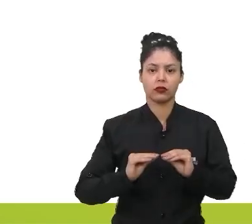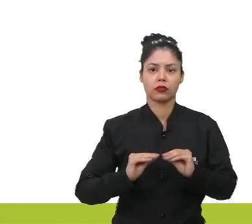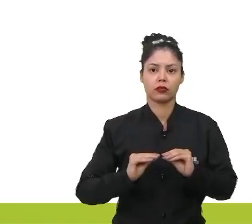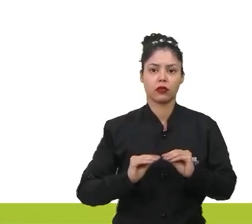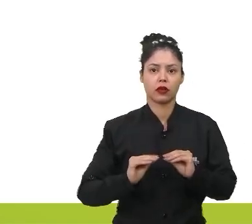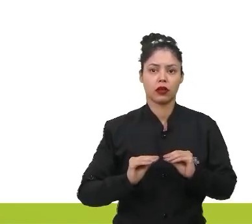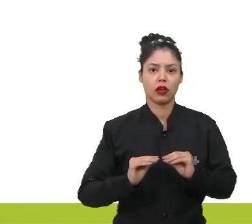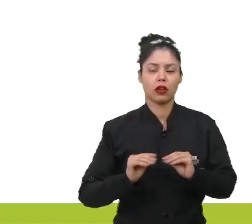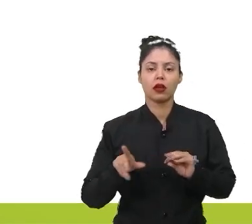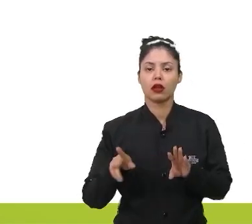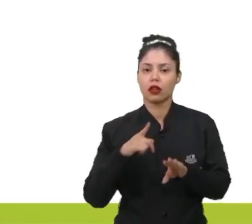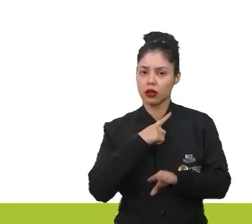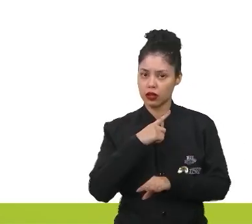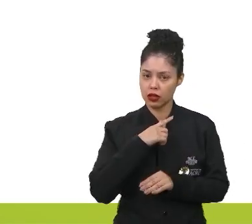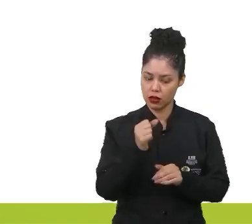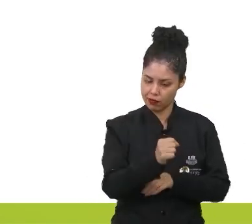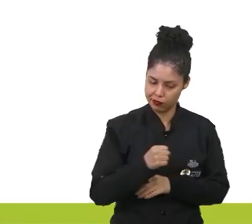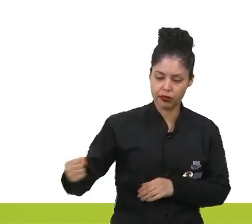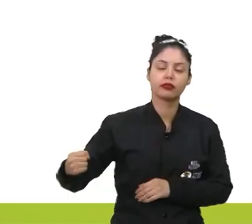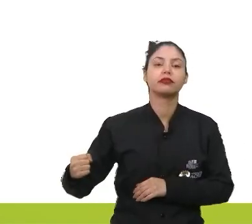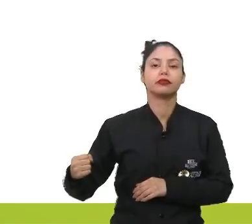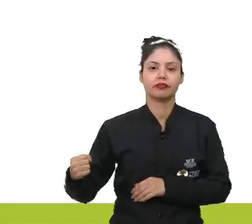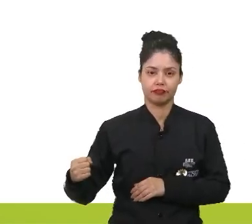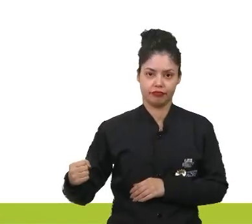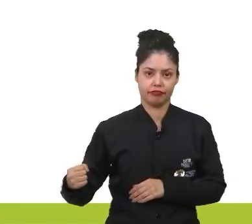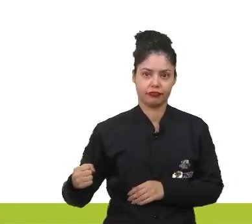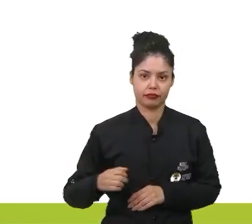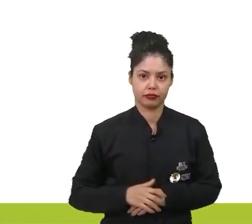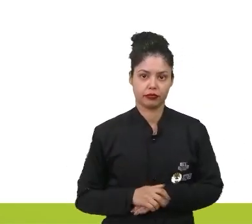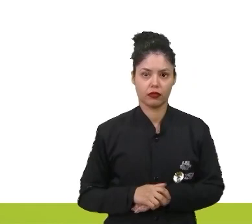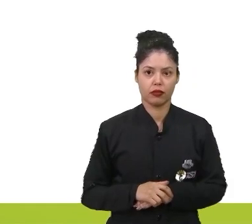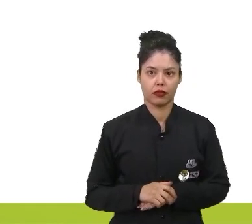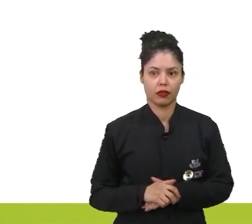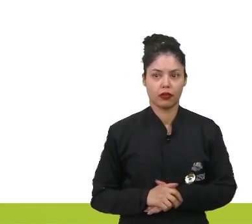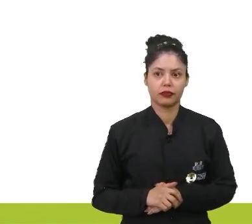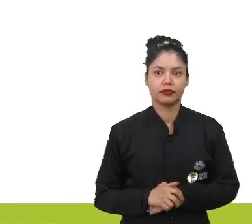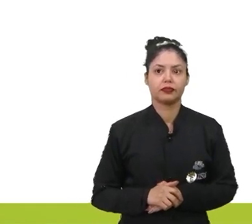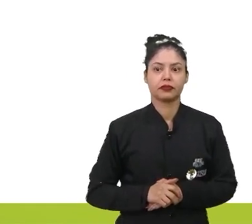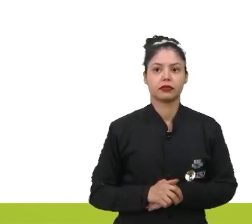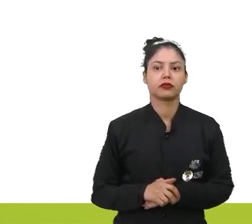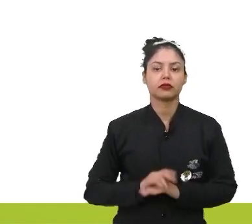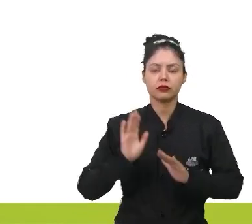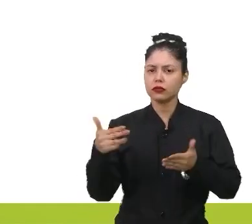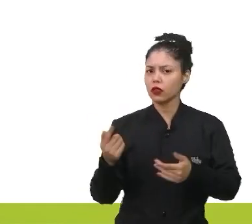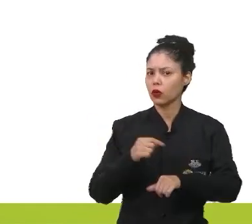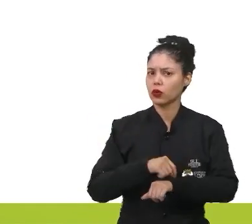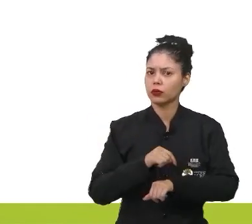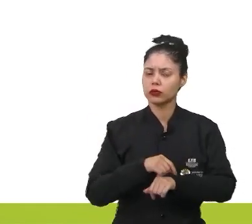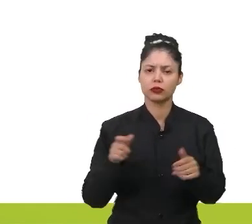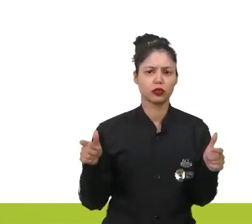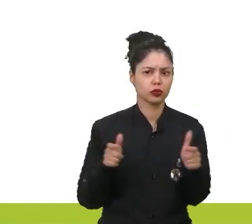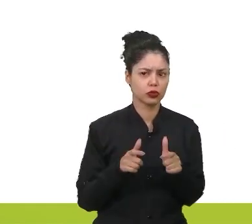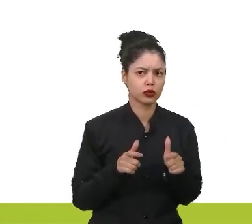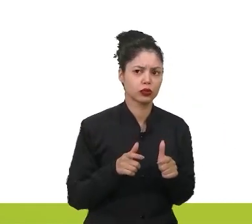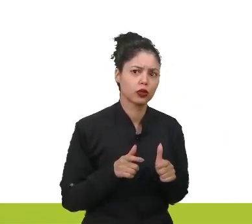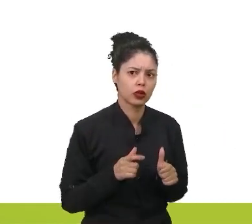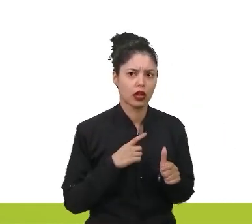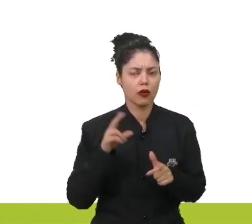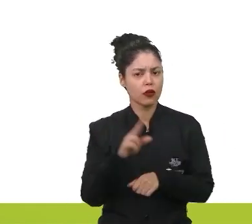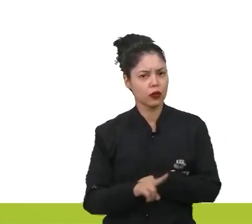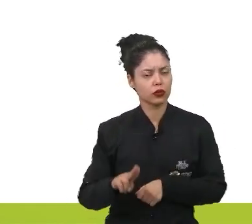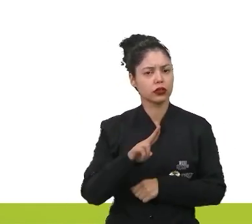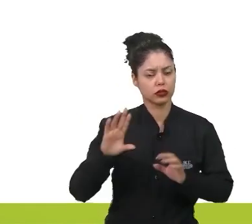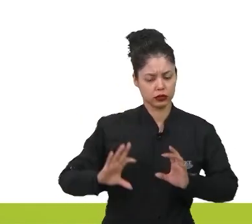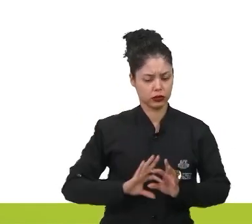desligar o forno para que a porta possa ser aberta? Olha o comando da questão aqui, ó. Qual o tempo mínimo? Tempo mínimo, a gente vai usar